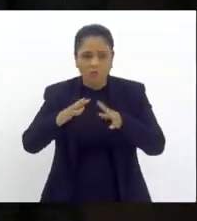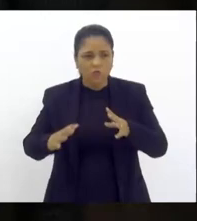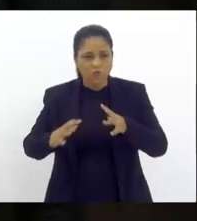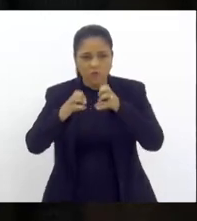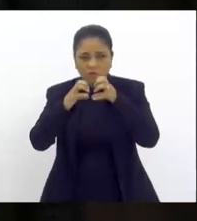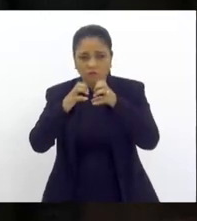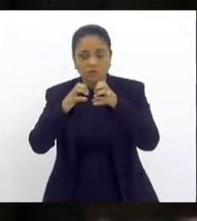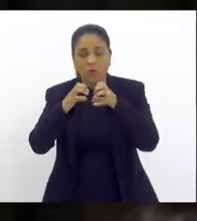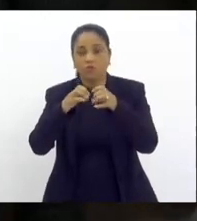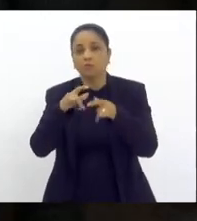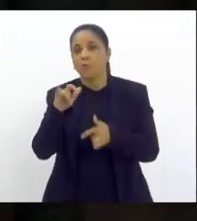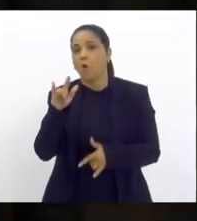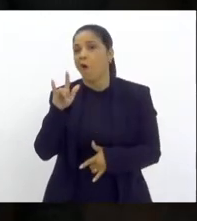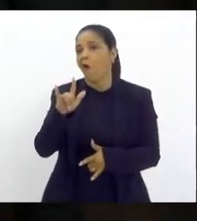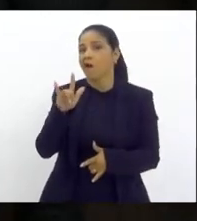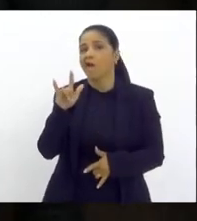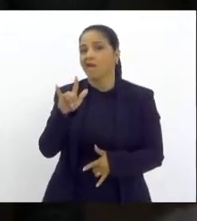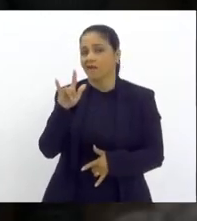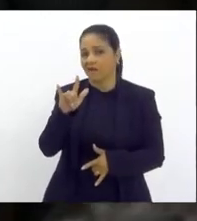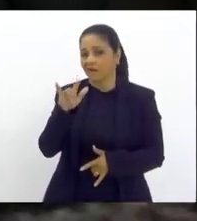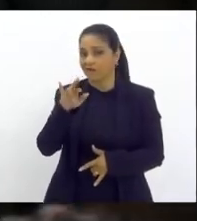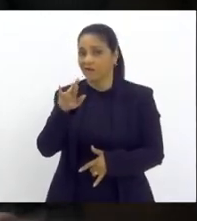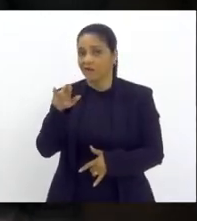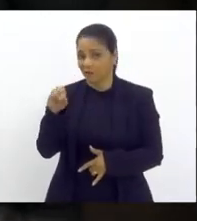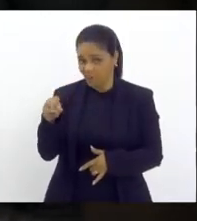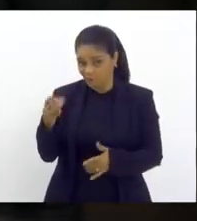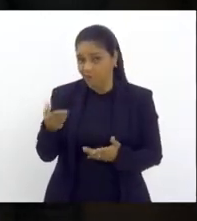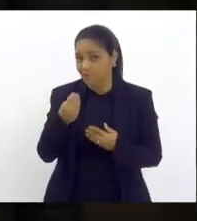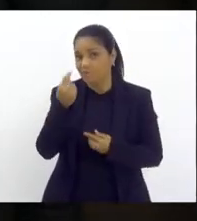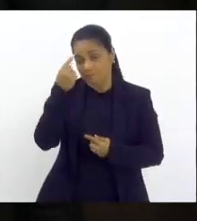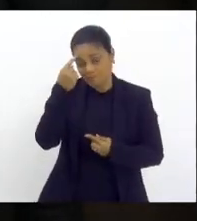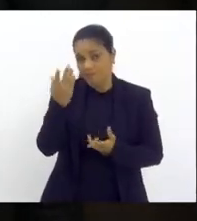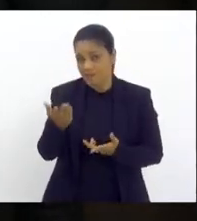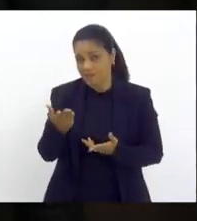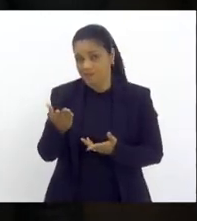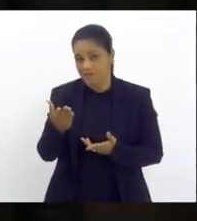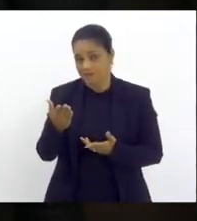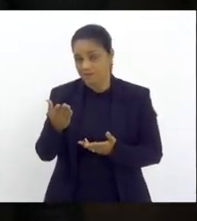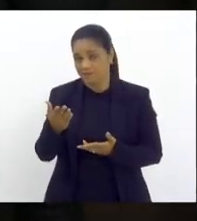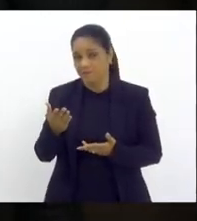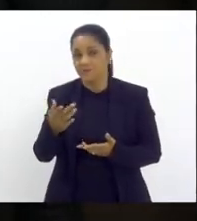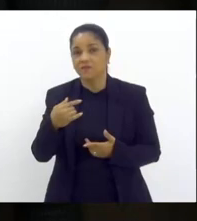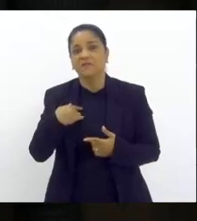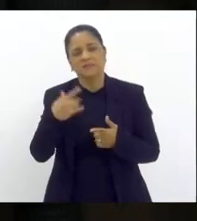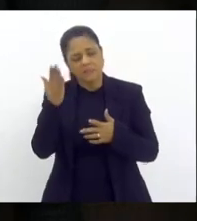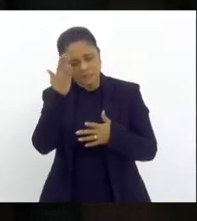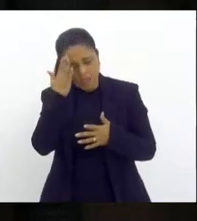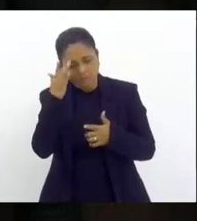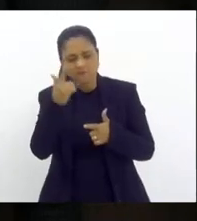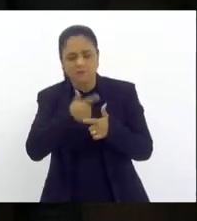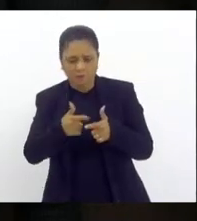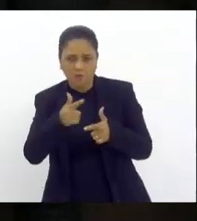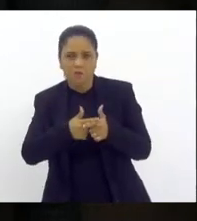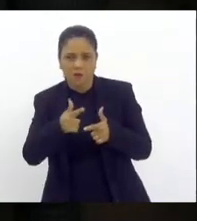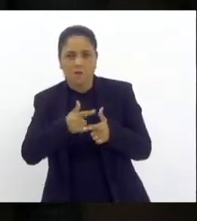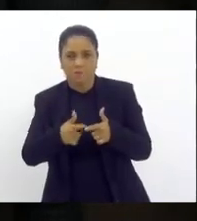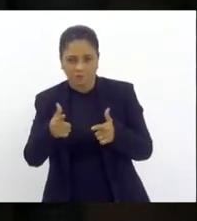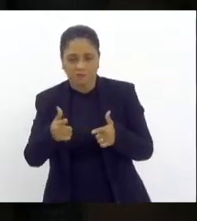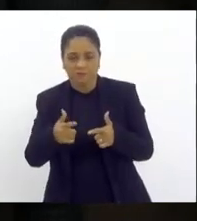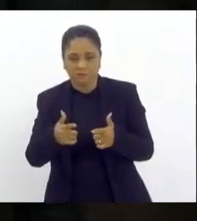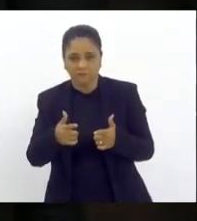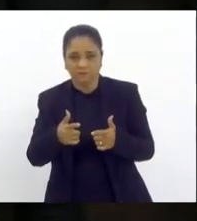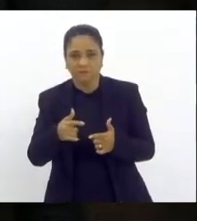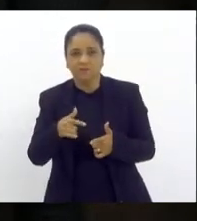Rock in Rio da vida. Acontece uma mesma situação dessa. A gente sabe que ia dar problema. A gente tem certeza que ia dar problema. Imagina